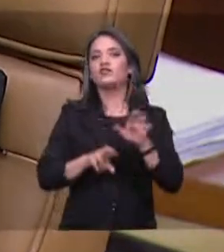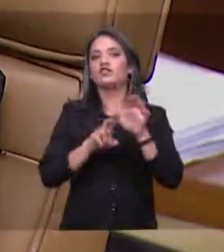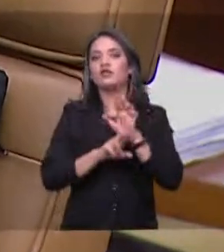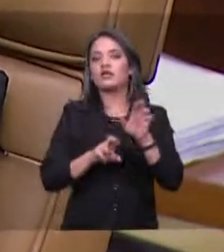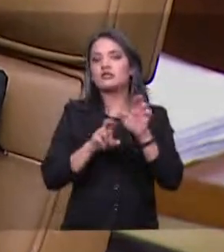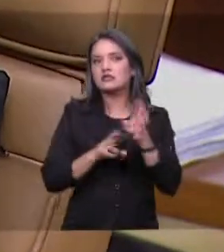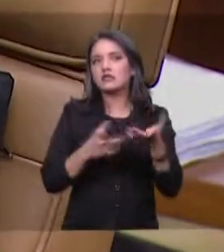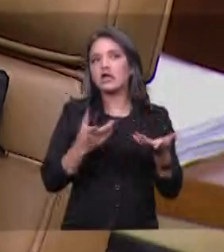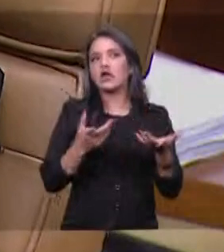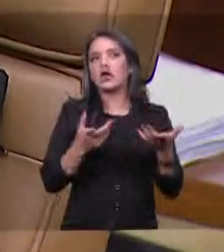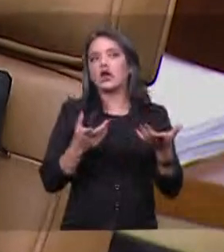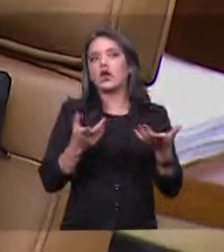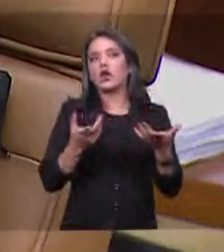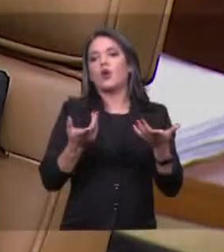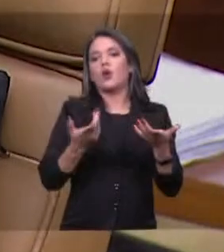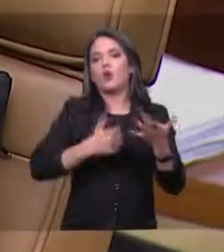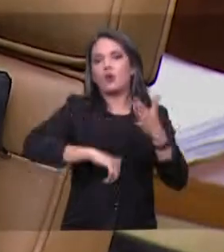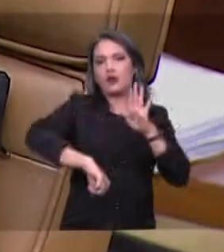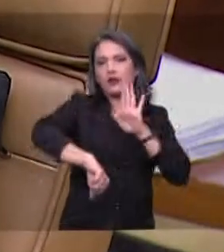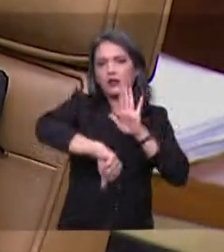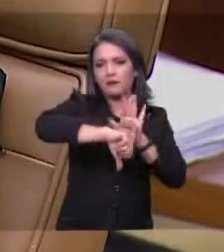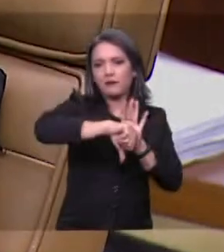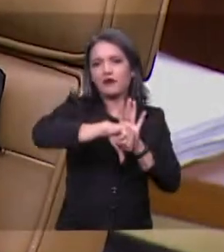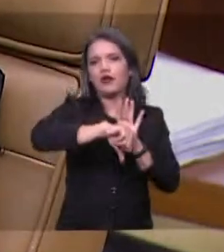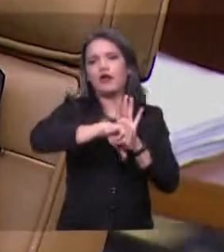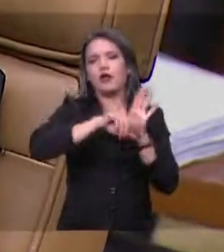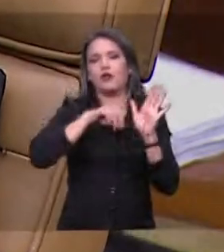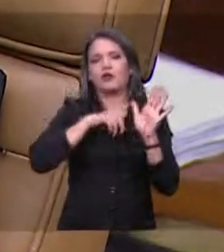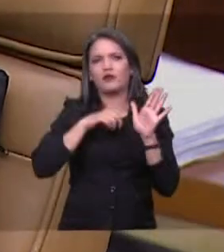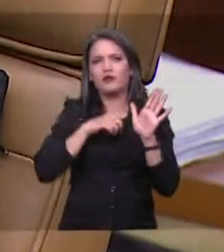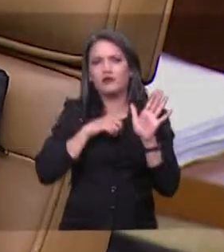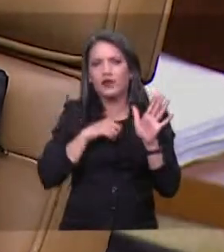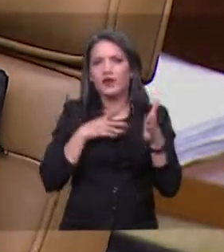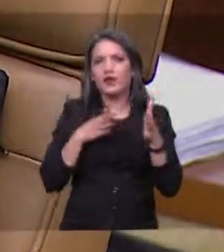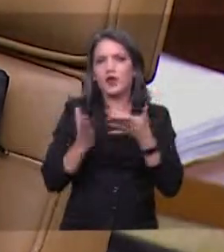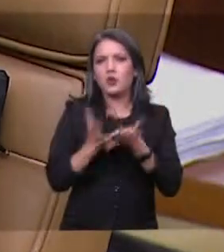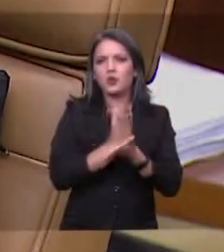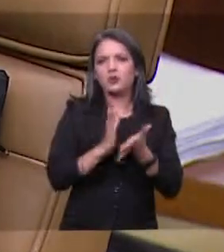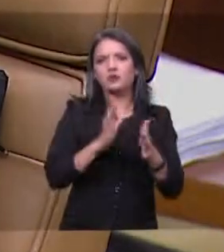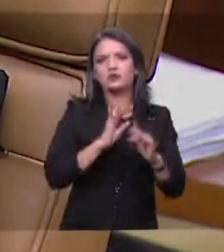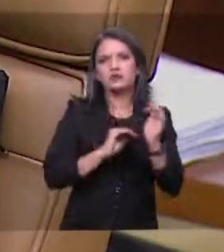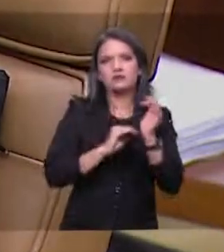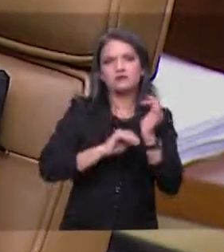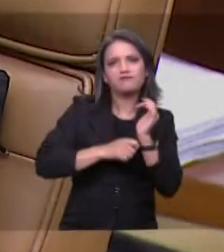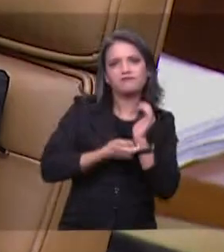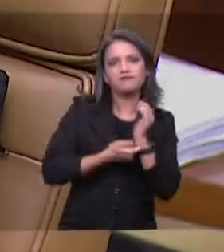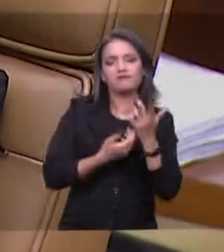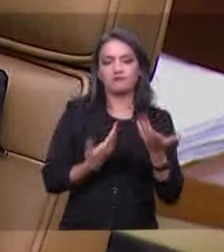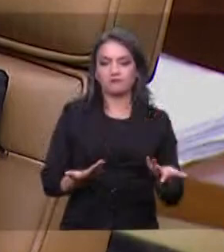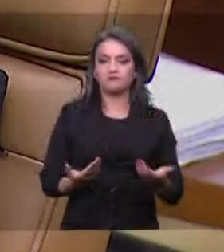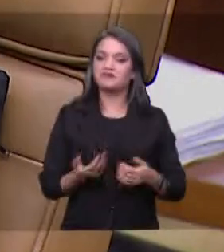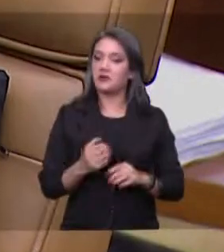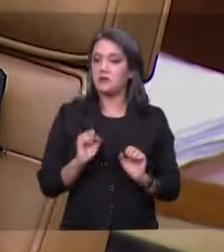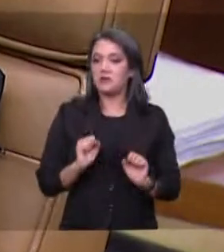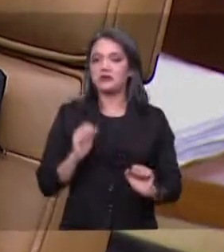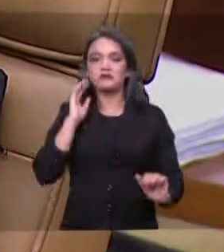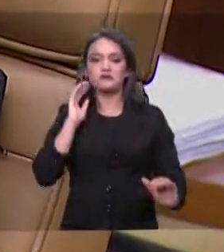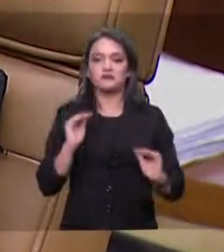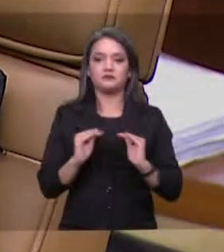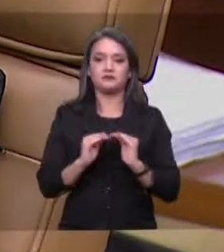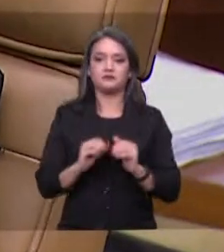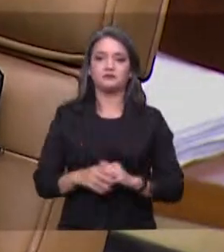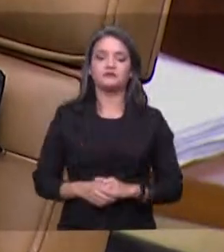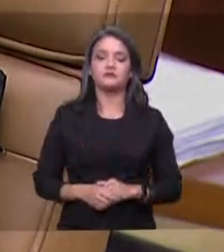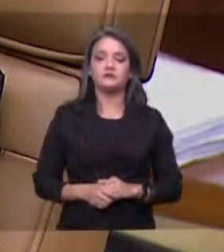estrito senso. Então, eu não tenho nenhuma dificuldade em acompanhar a Vossa Excelência. No artigo